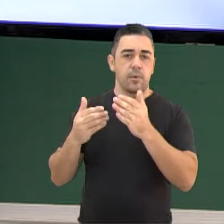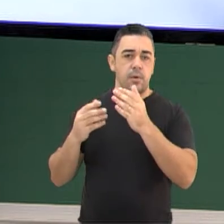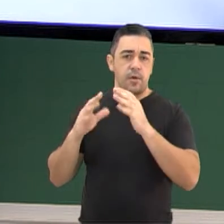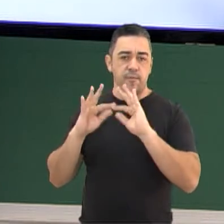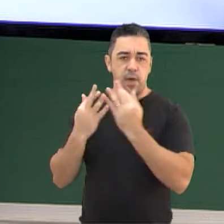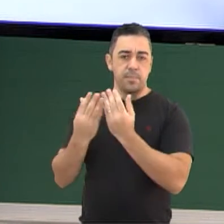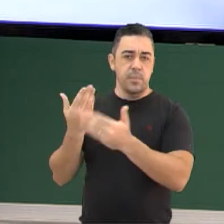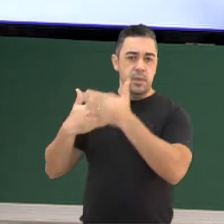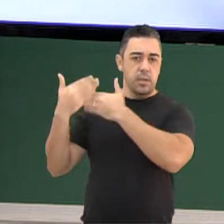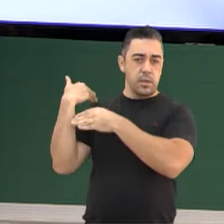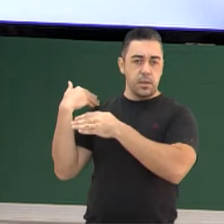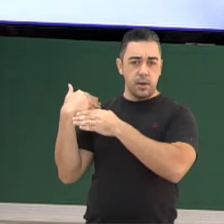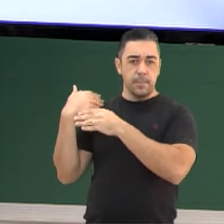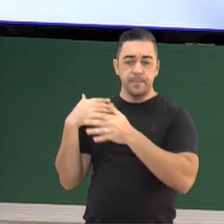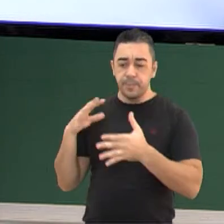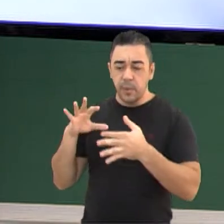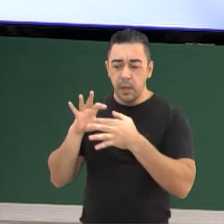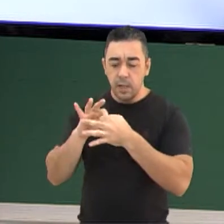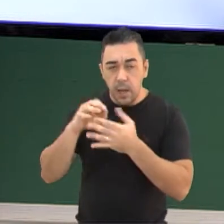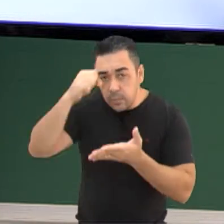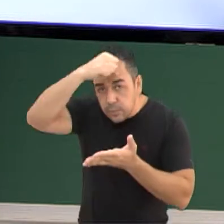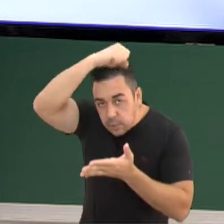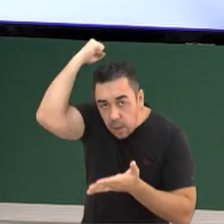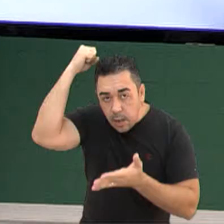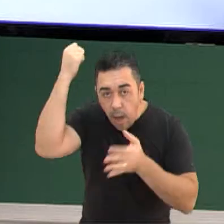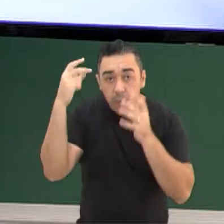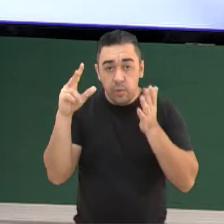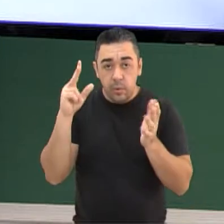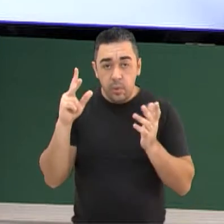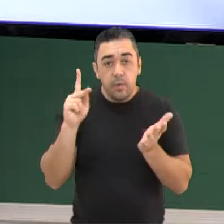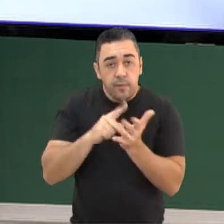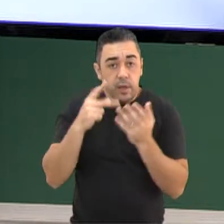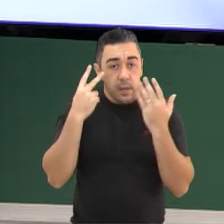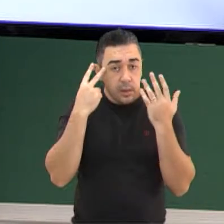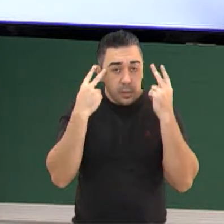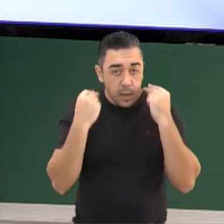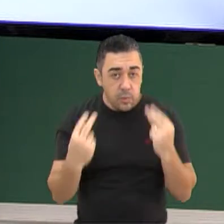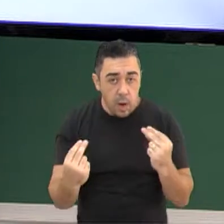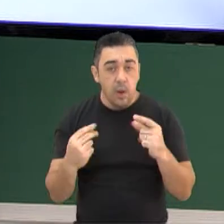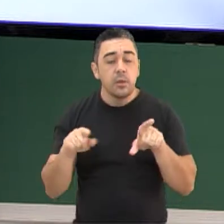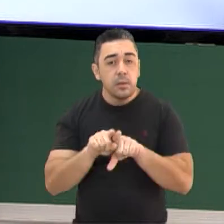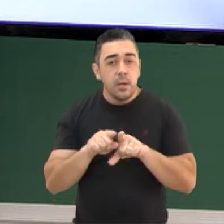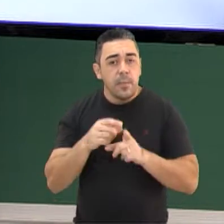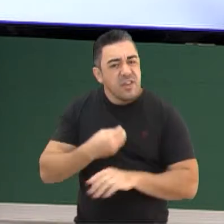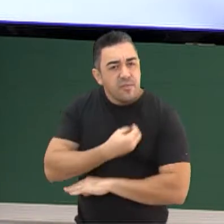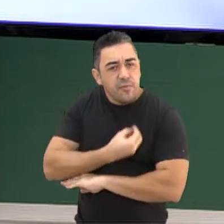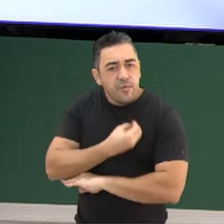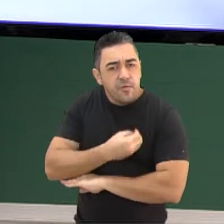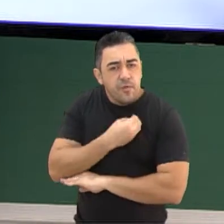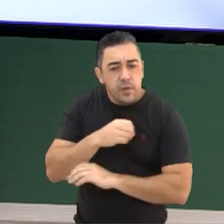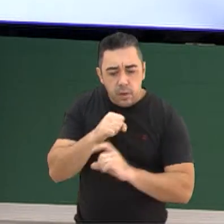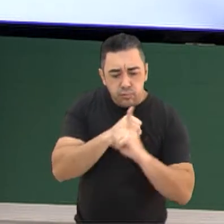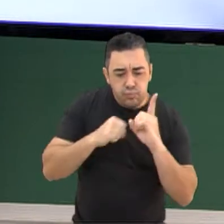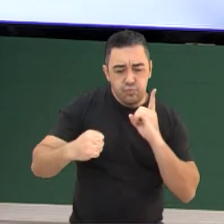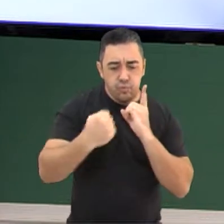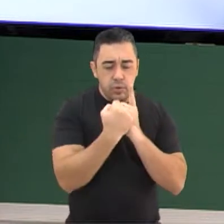essa ligação com o sagrado natural e tudo tem muito a ver com a vida em sociedade, com a vida entre o próprio